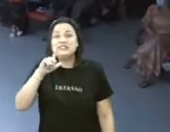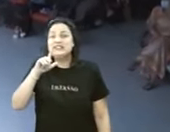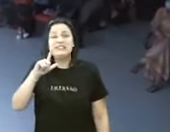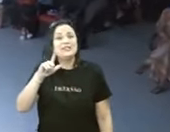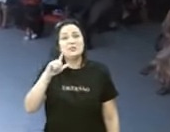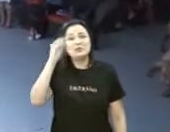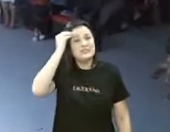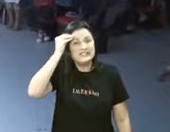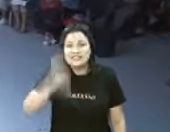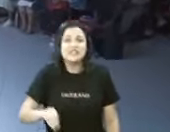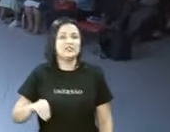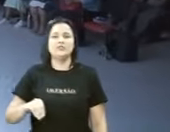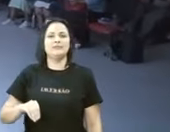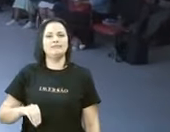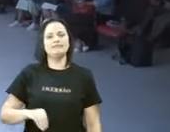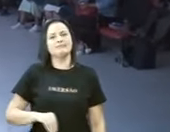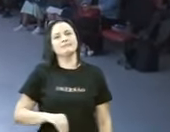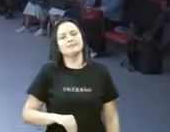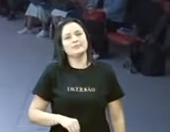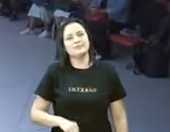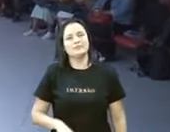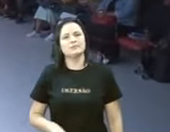o que o Senhor me chamou.